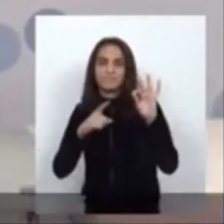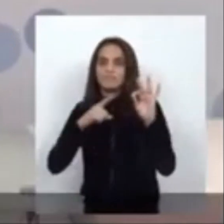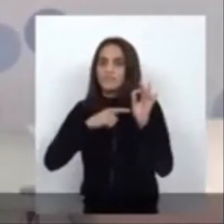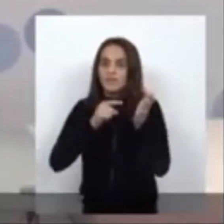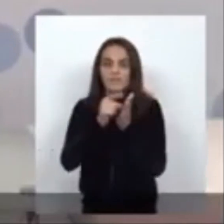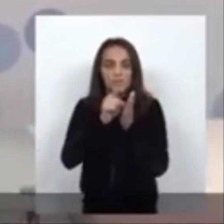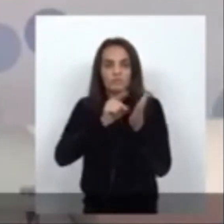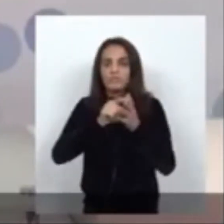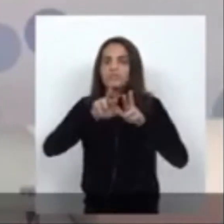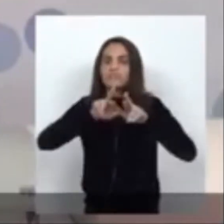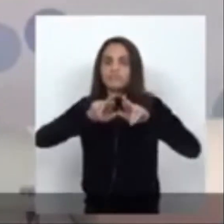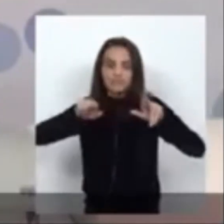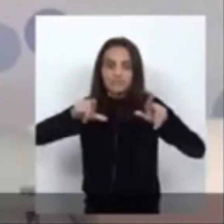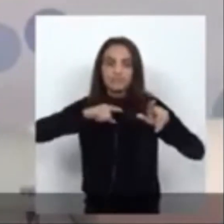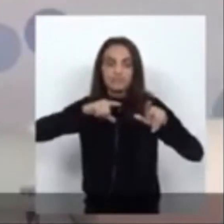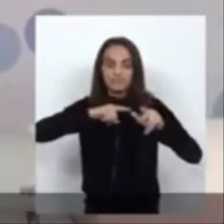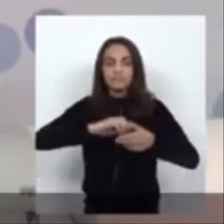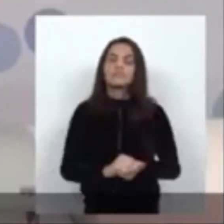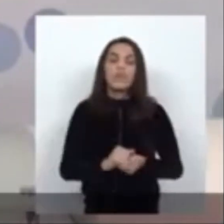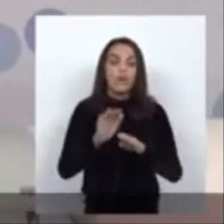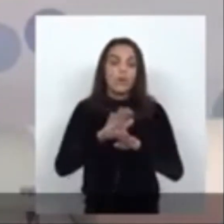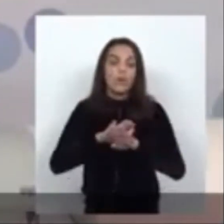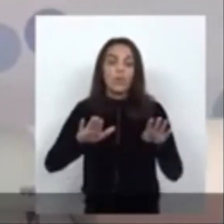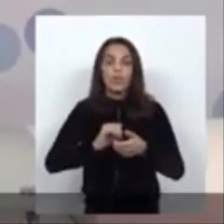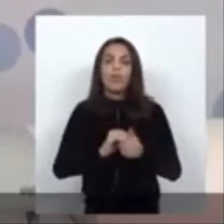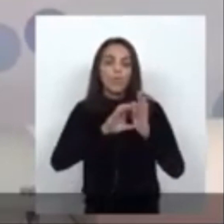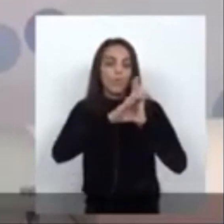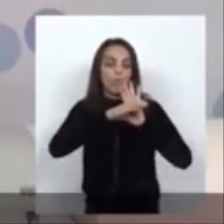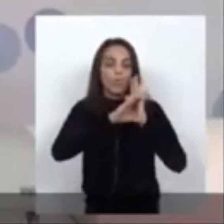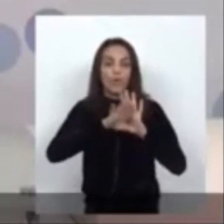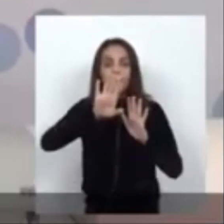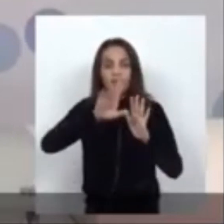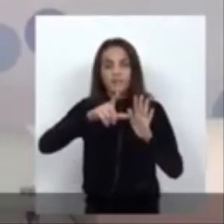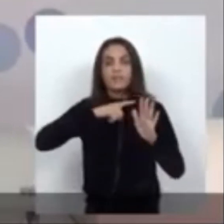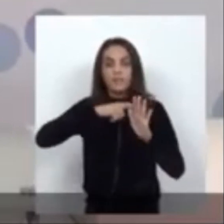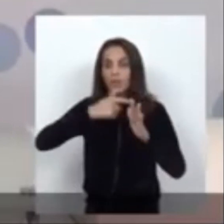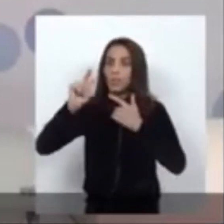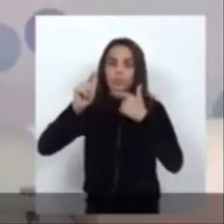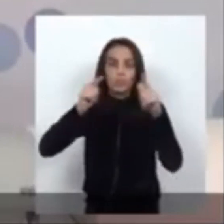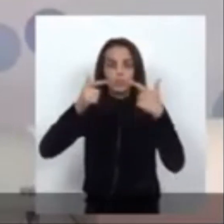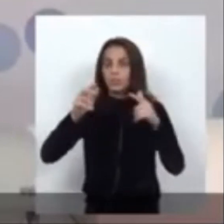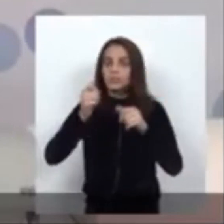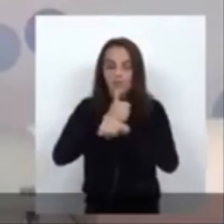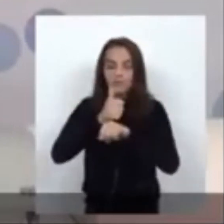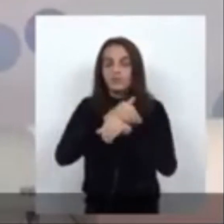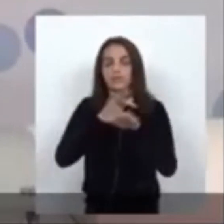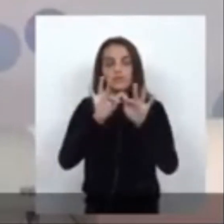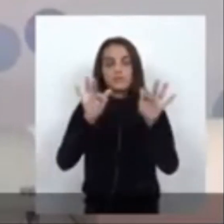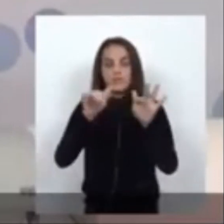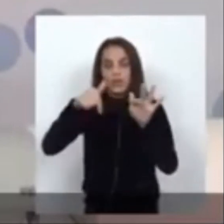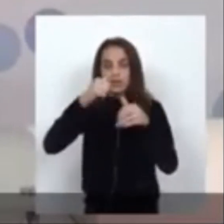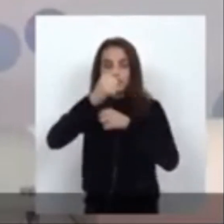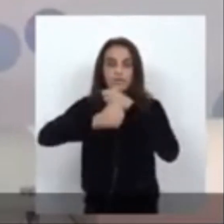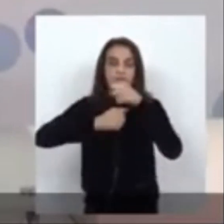perguntas, então, de forma também, não só a atender o contexto, mas atender a demanda dos profissionais de simplificar este ano